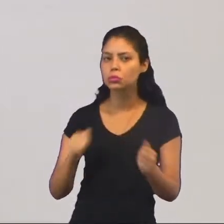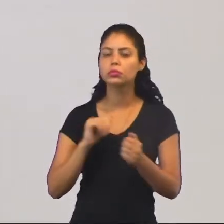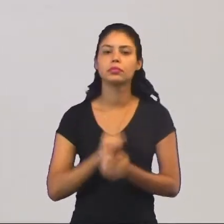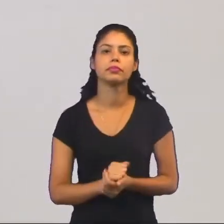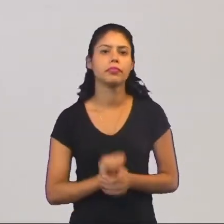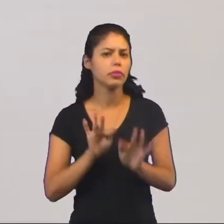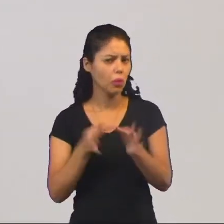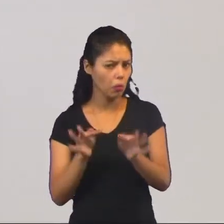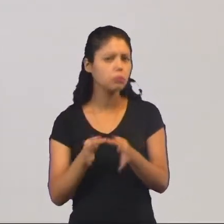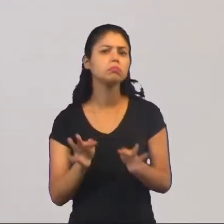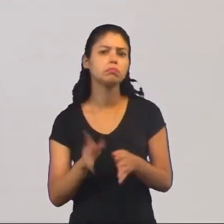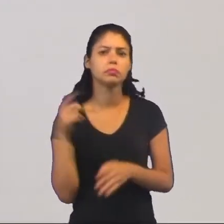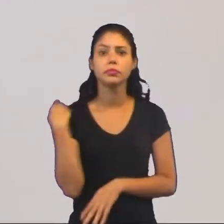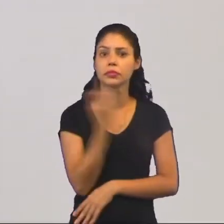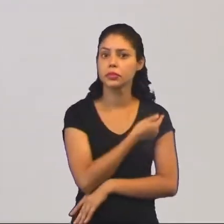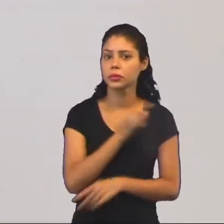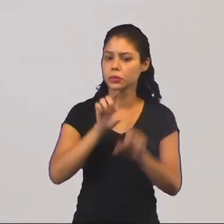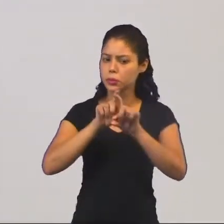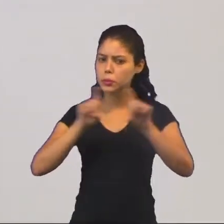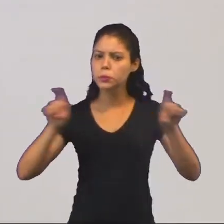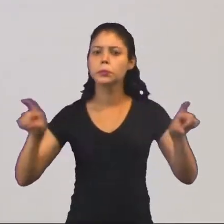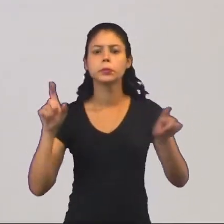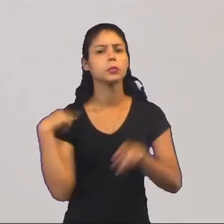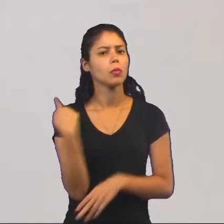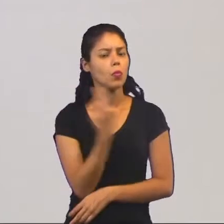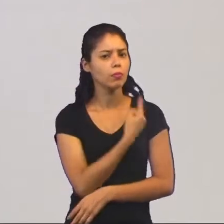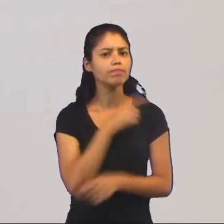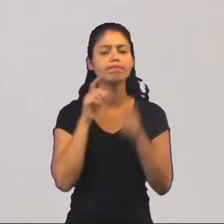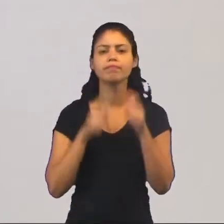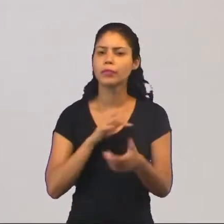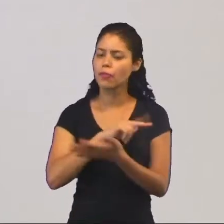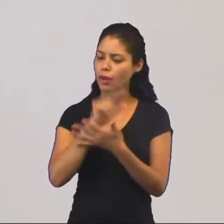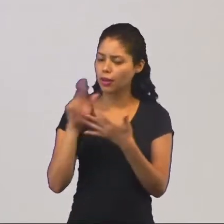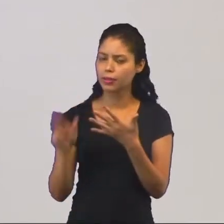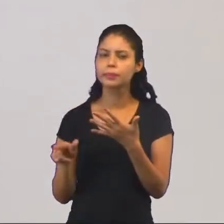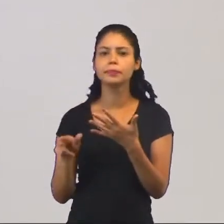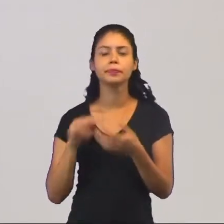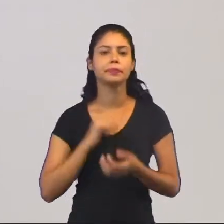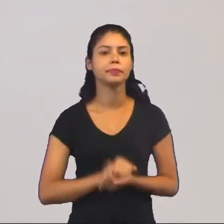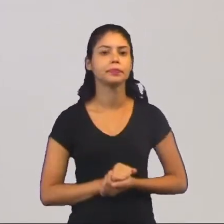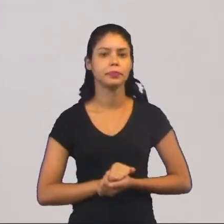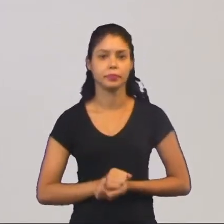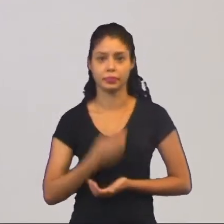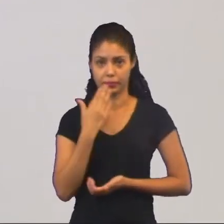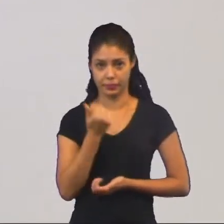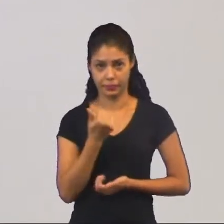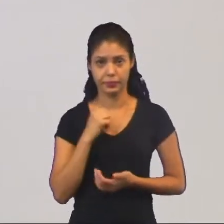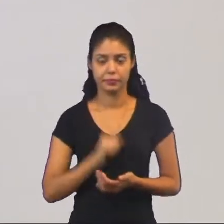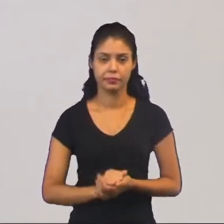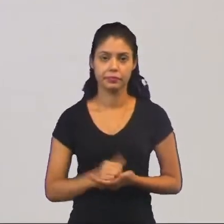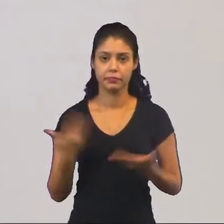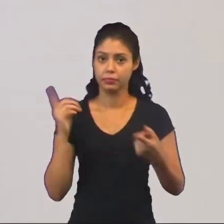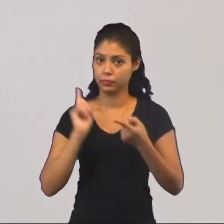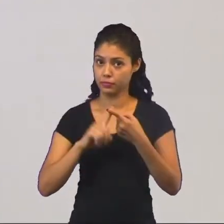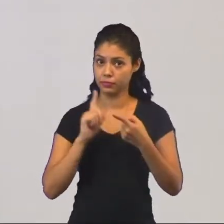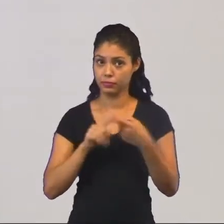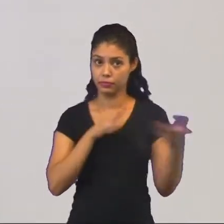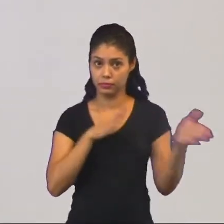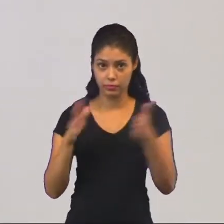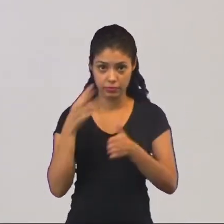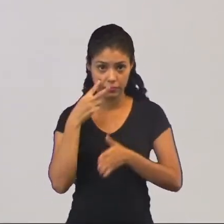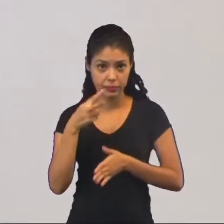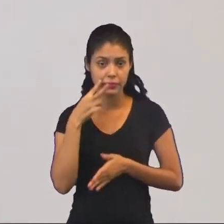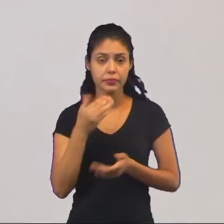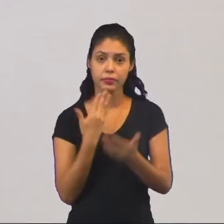tá? Simples, nós vamos falar de retas, onde nós vamos ver vários tipos de retas, tá? Então, nesse primeiro momento, nós vamos